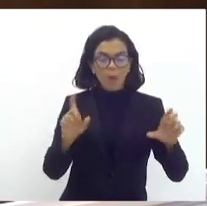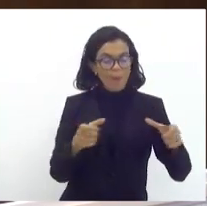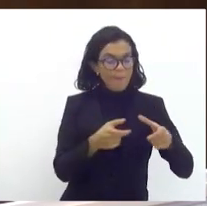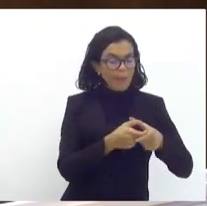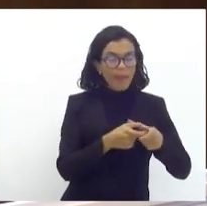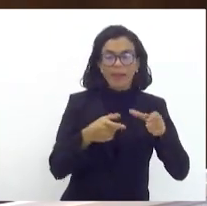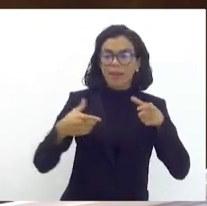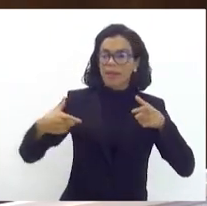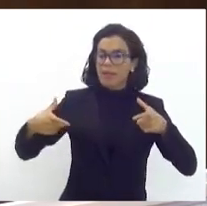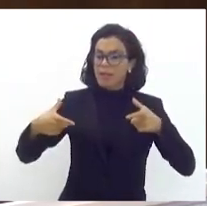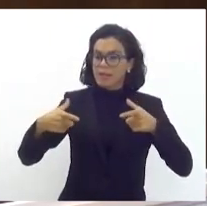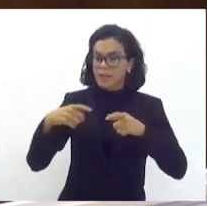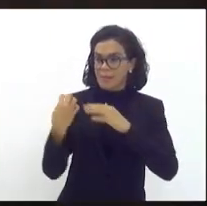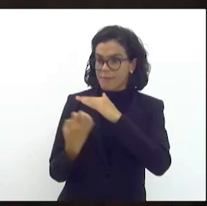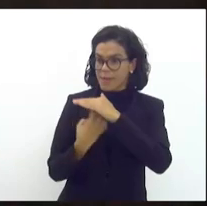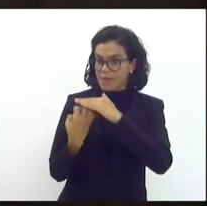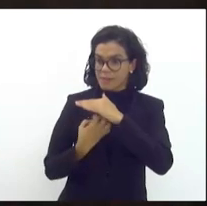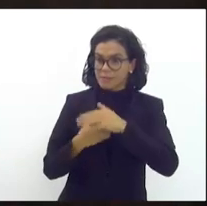médias empresas obrigado